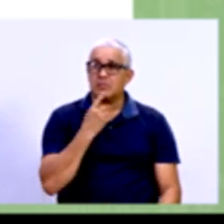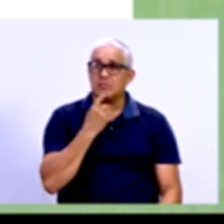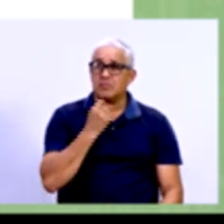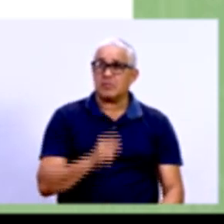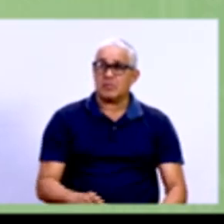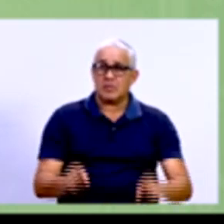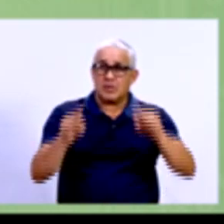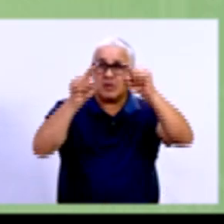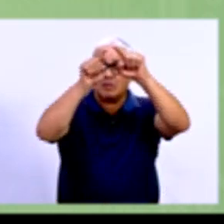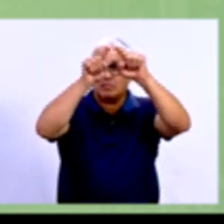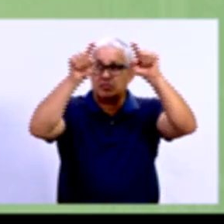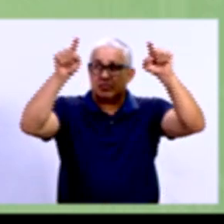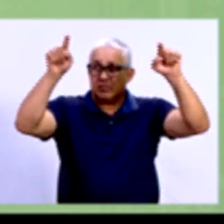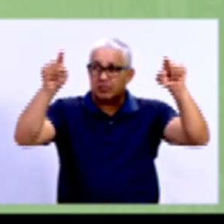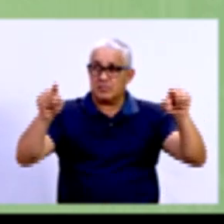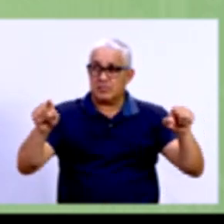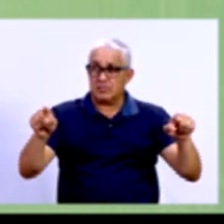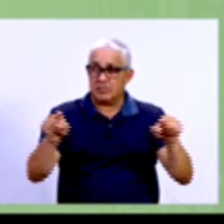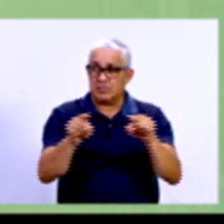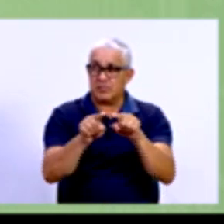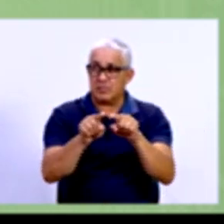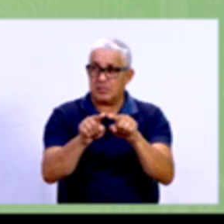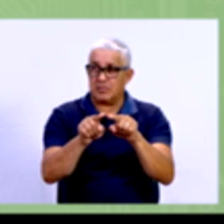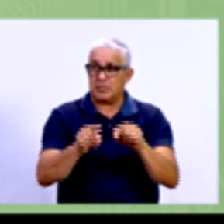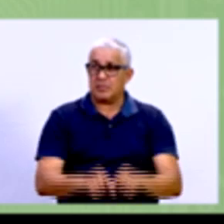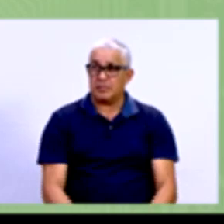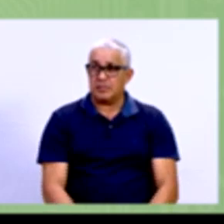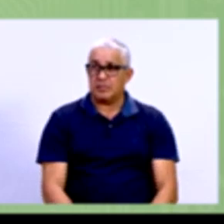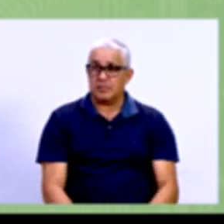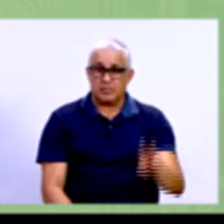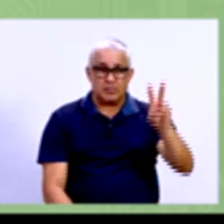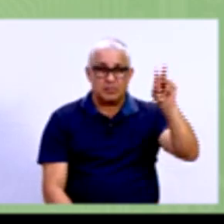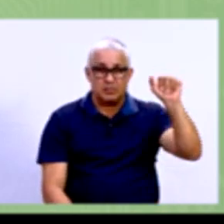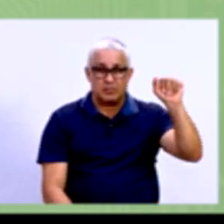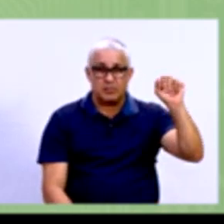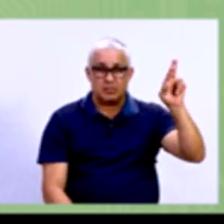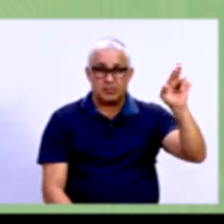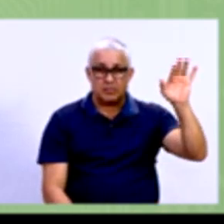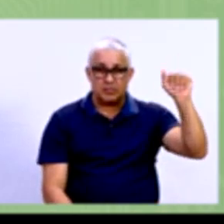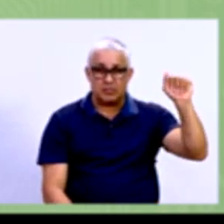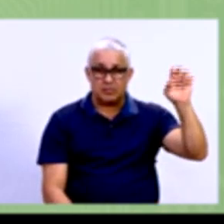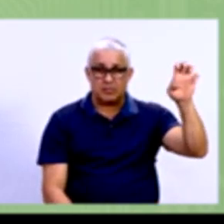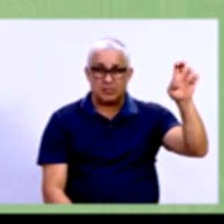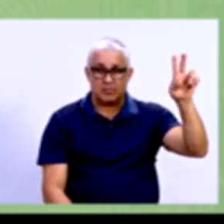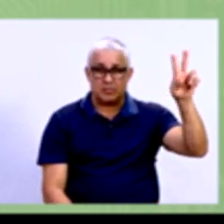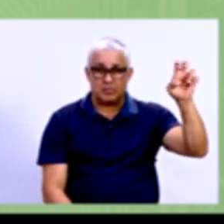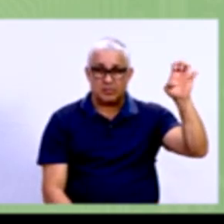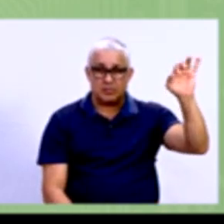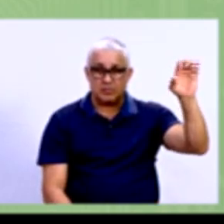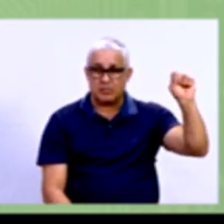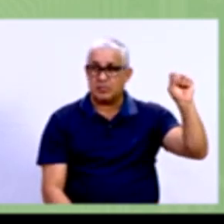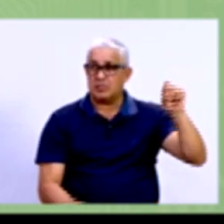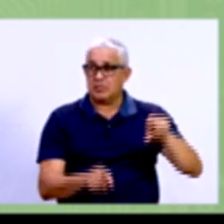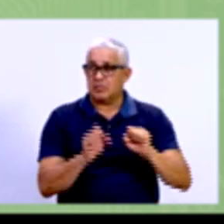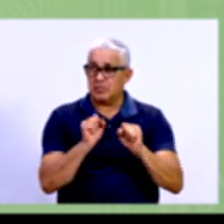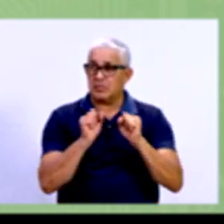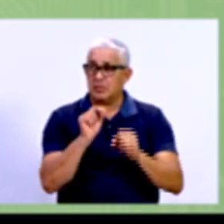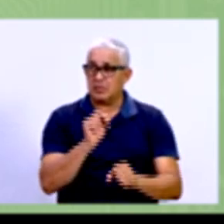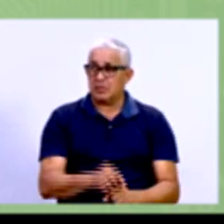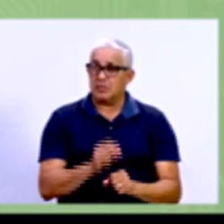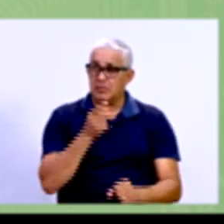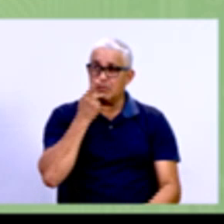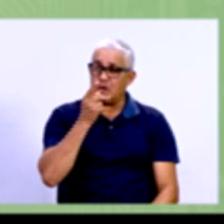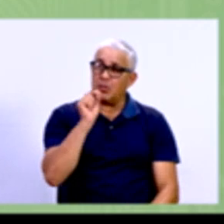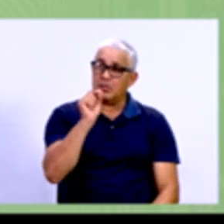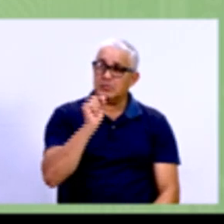que eles estão aqui, né? As variáveis, elas podem ser, por exemplo, assim, quando a gente está falando de